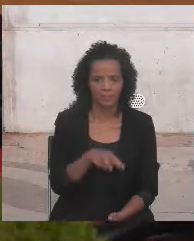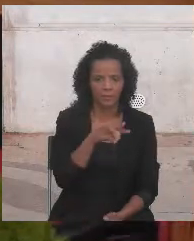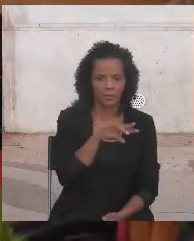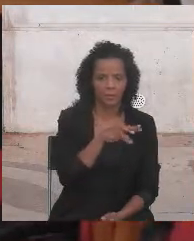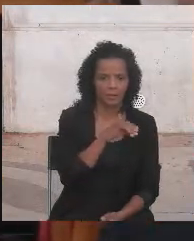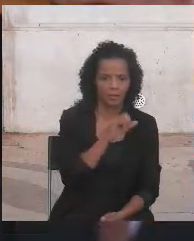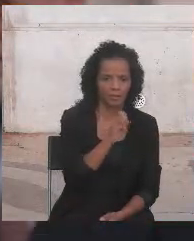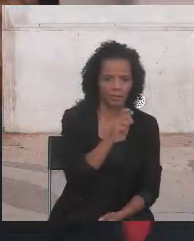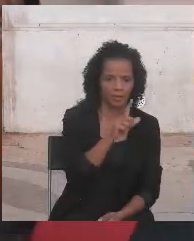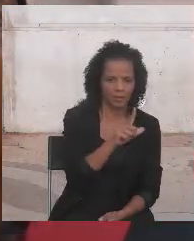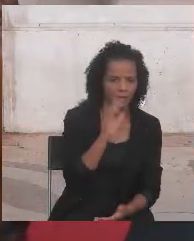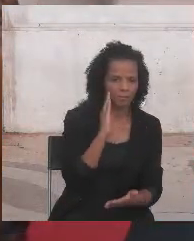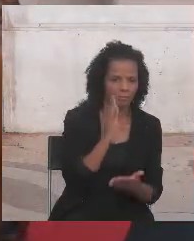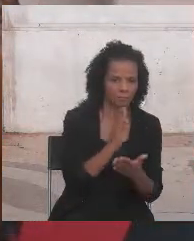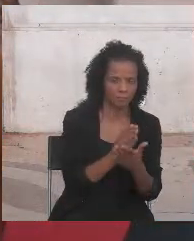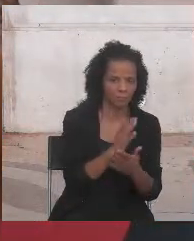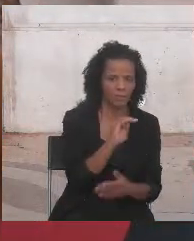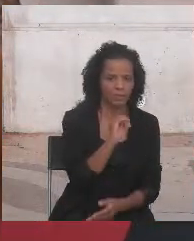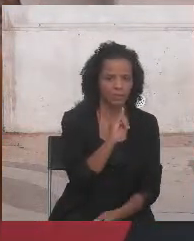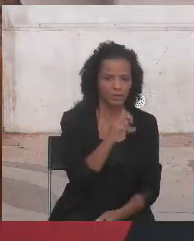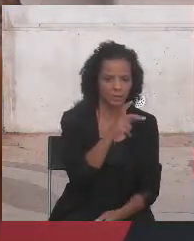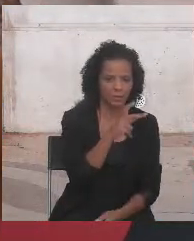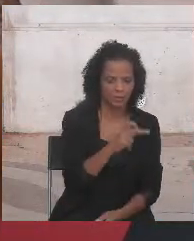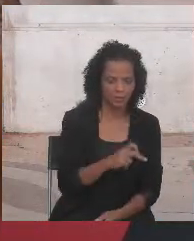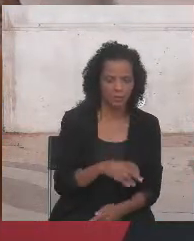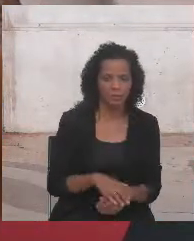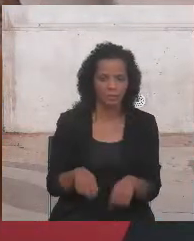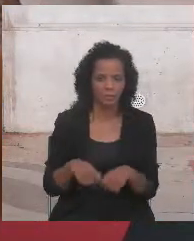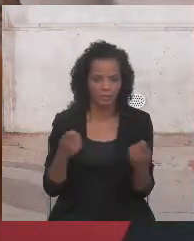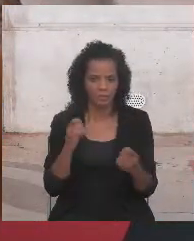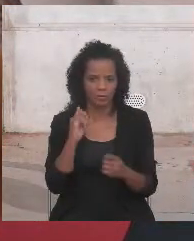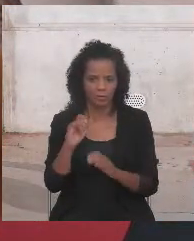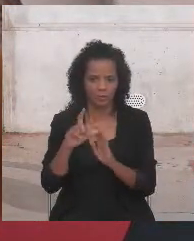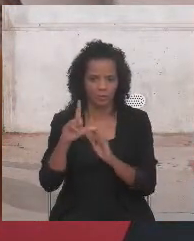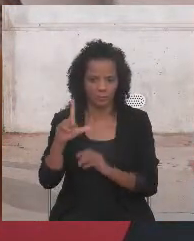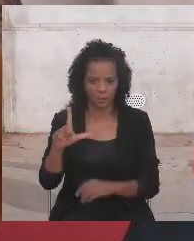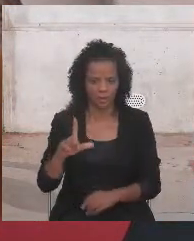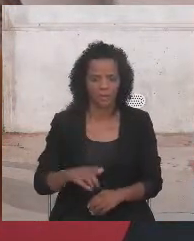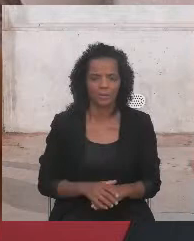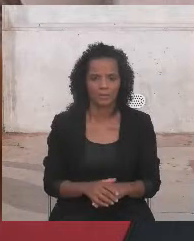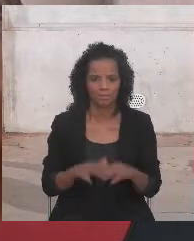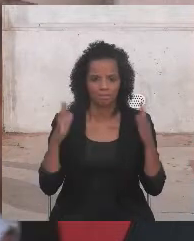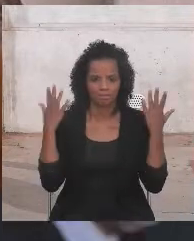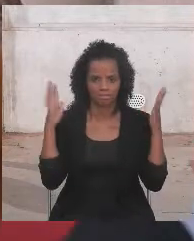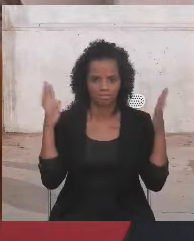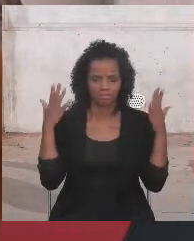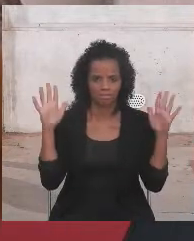Miguel Jesus Neves Ferreira da Silva, Iniciativa Liberal.